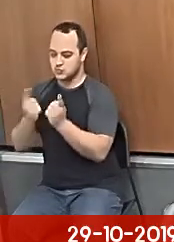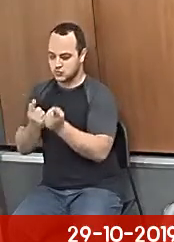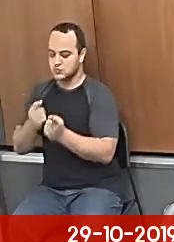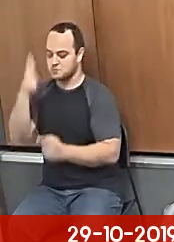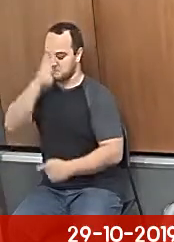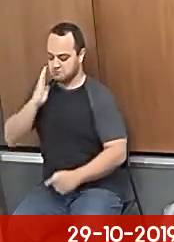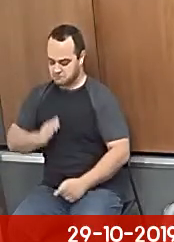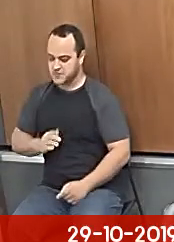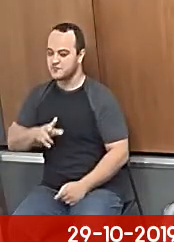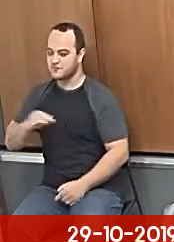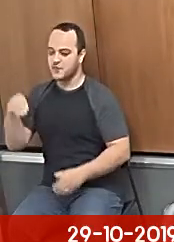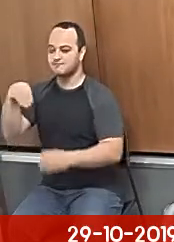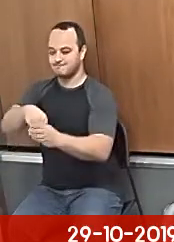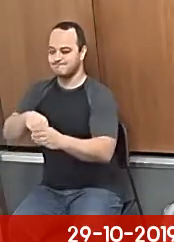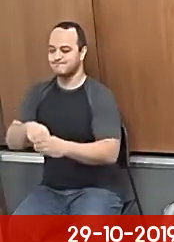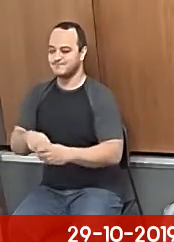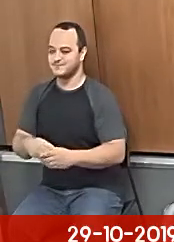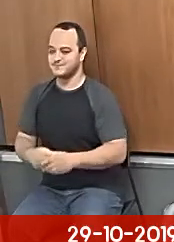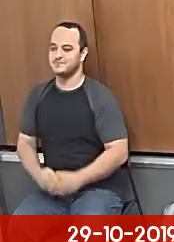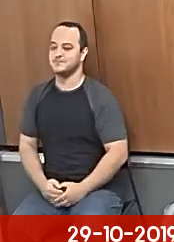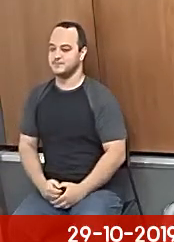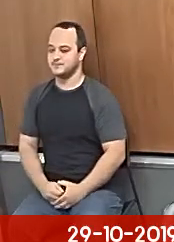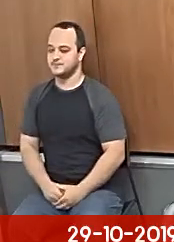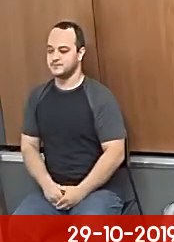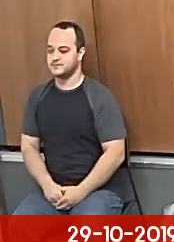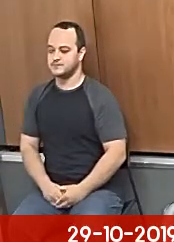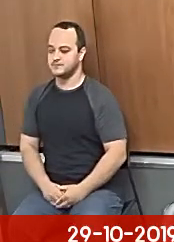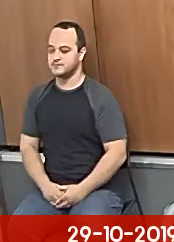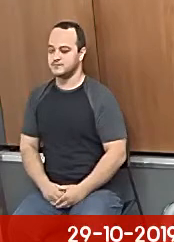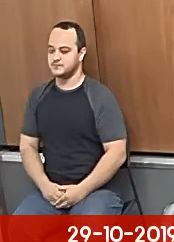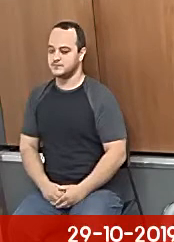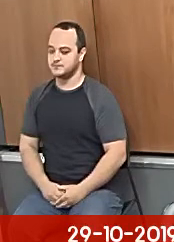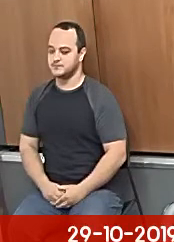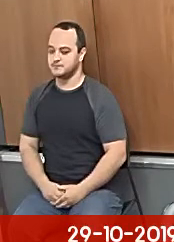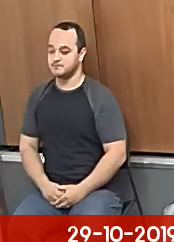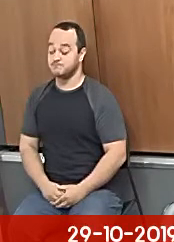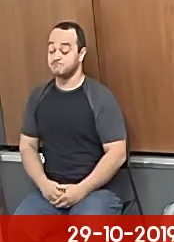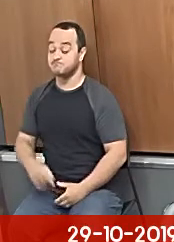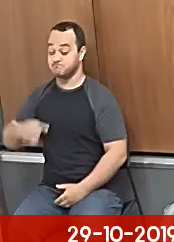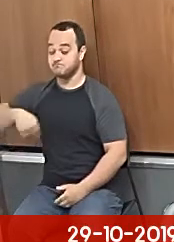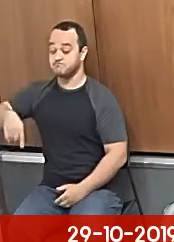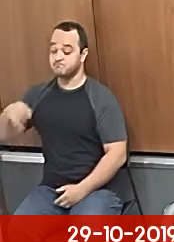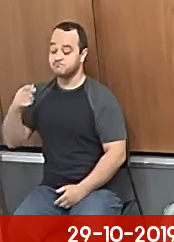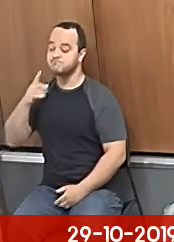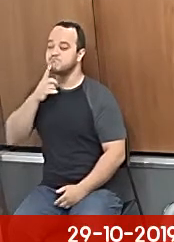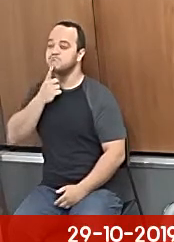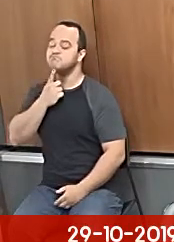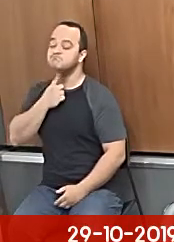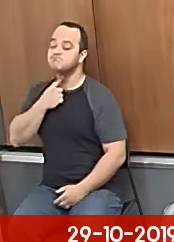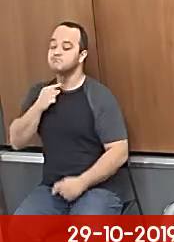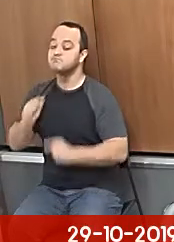O contexto do futebol para amputados, né, no Brasil, e o nosso maior desejo é formar